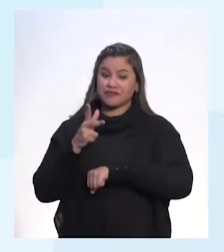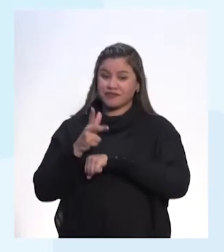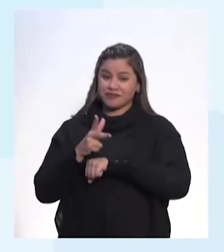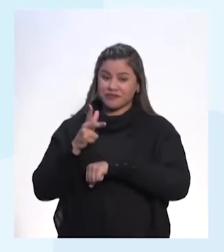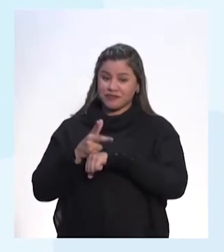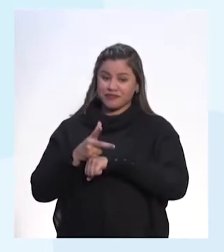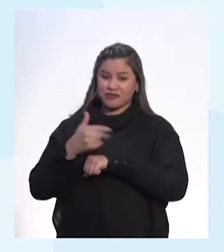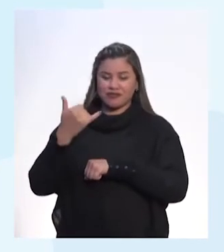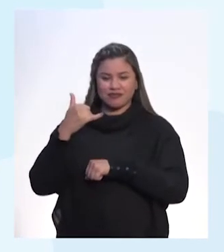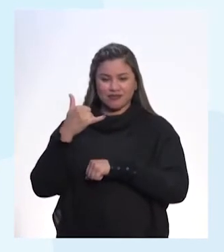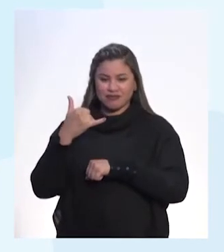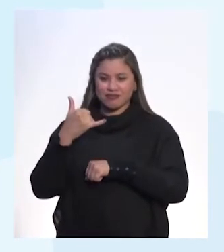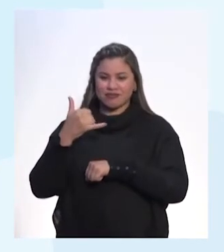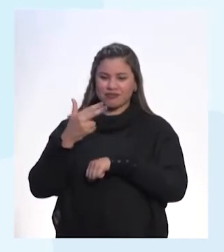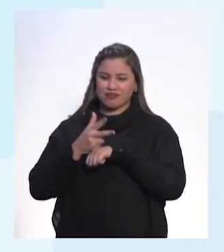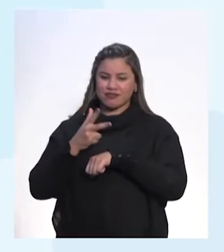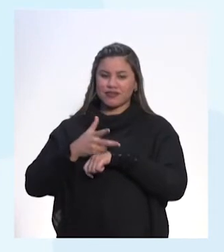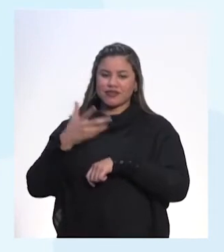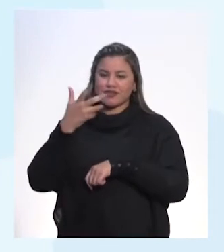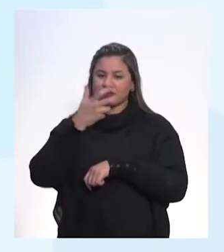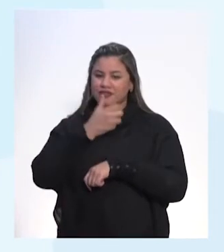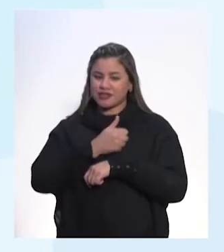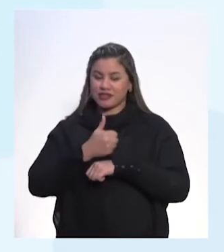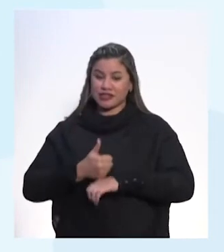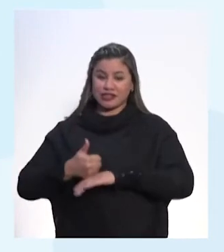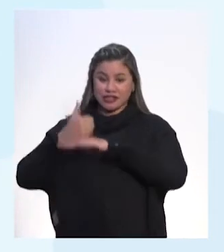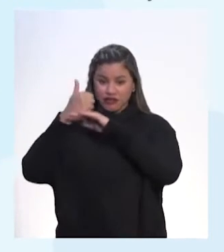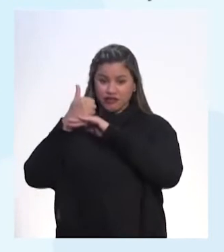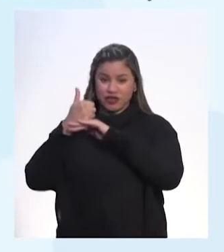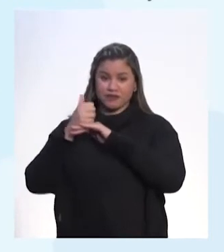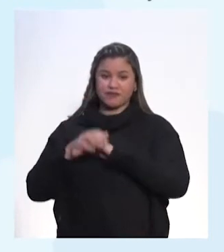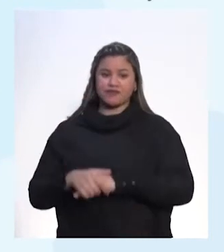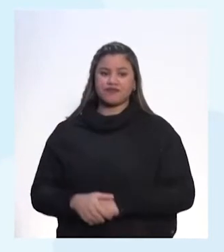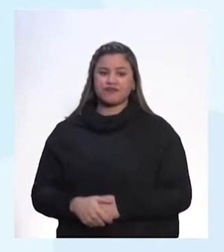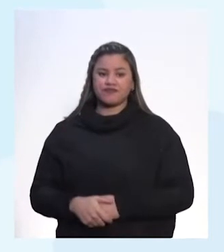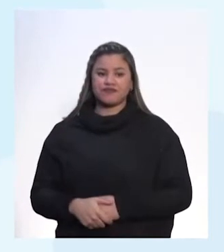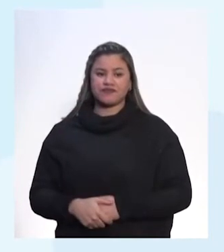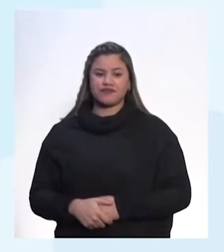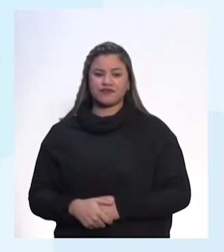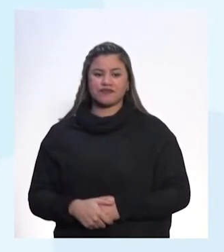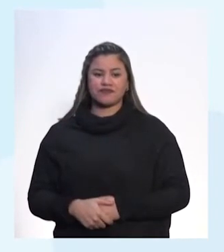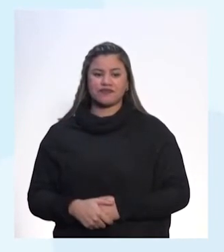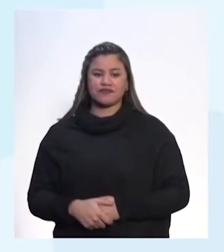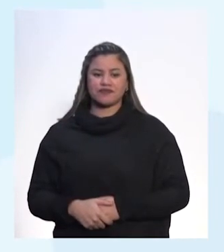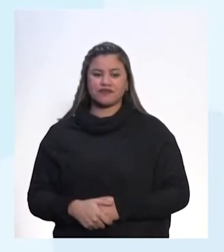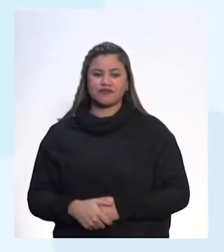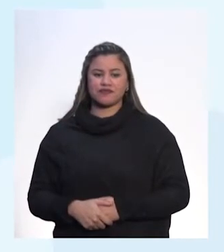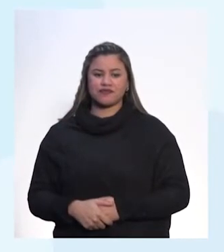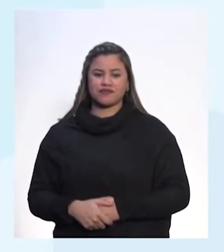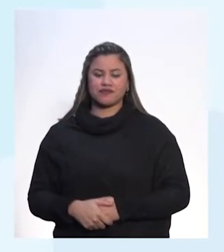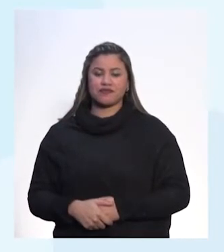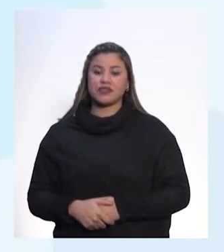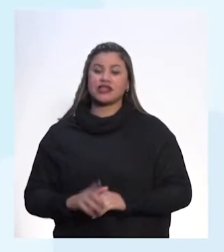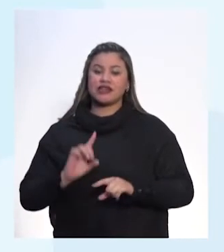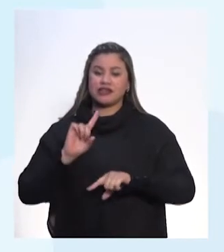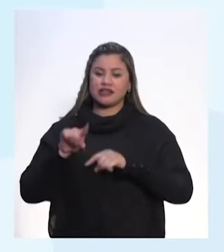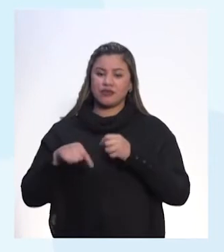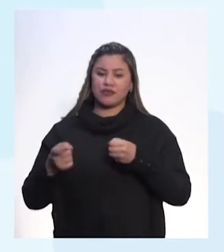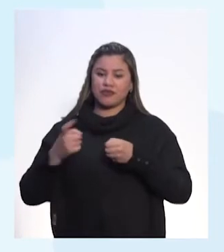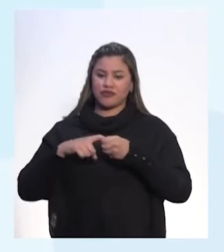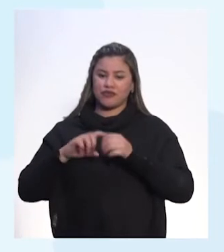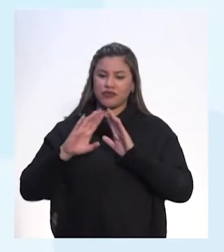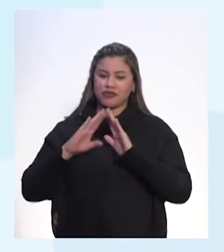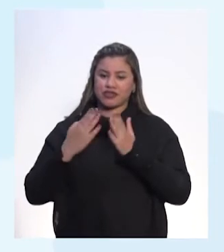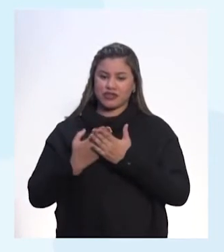câmera do celular de vocês, salvar em uma pasta no computador, tá? E quando do retorno aí às aulas